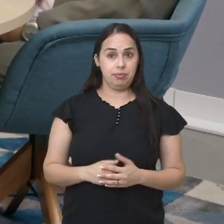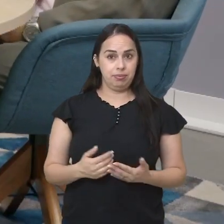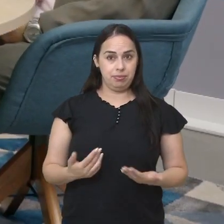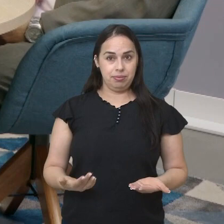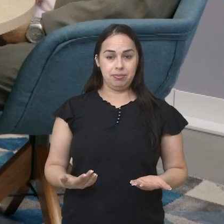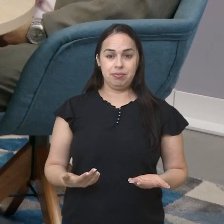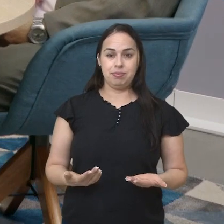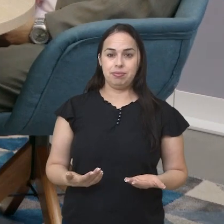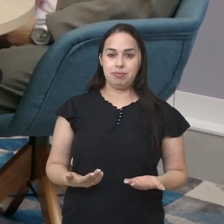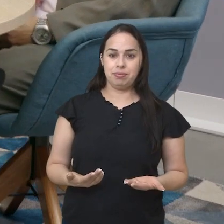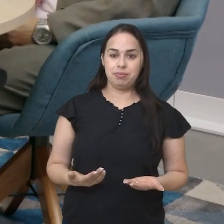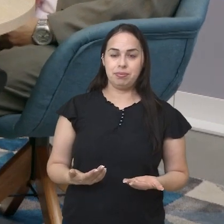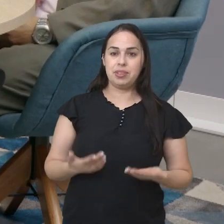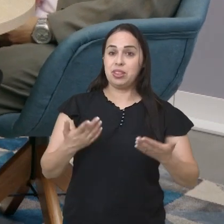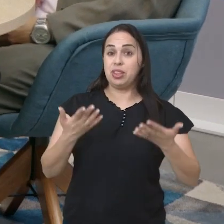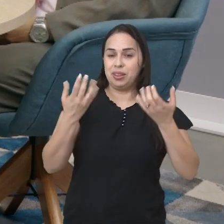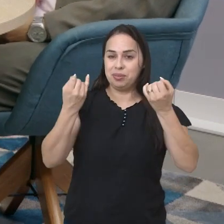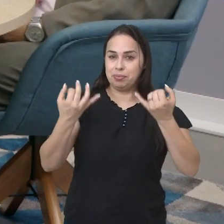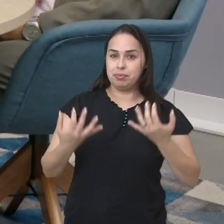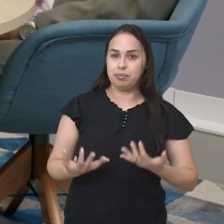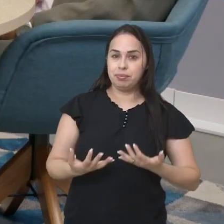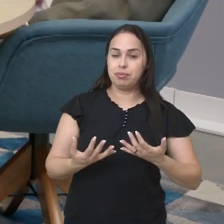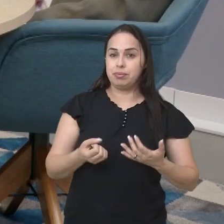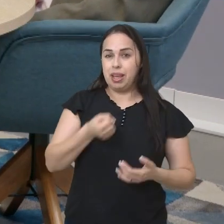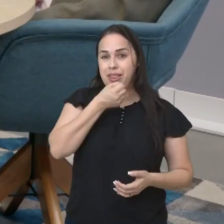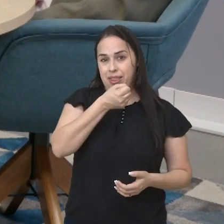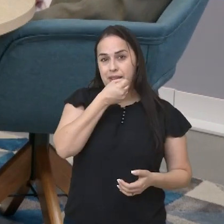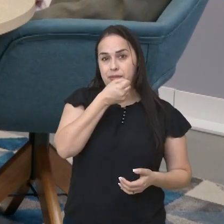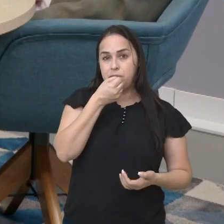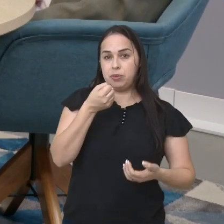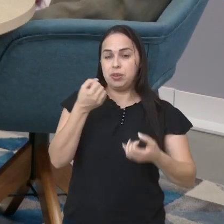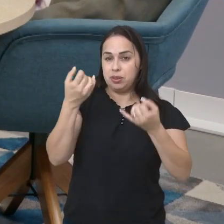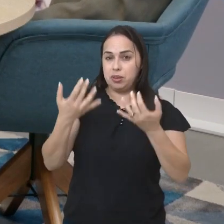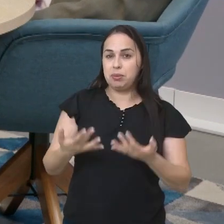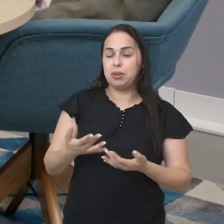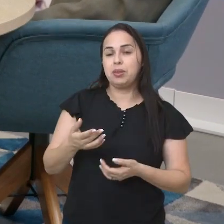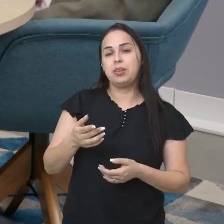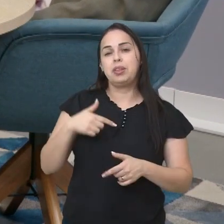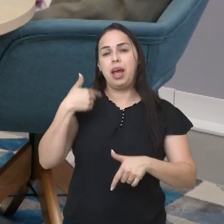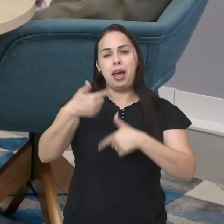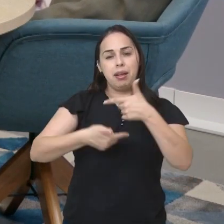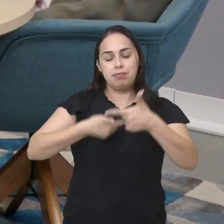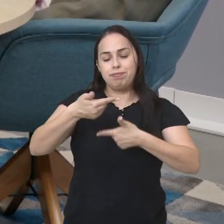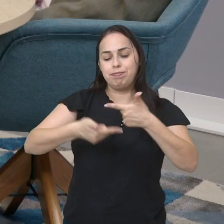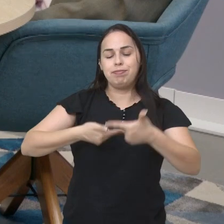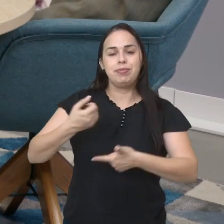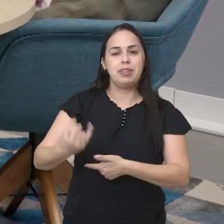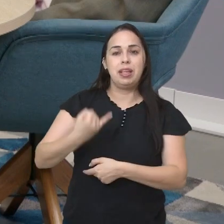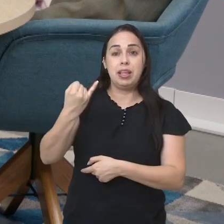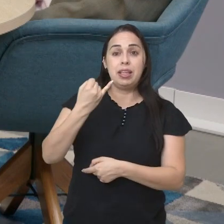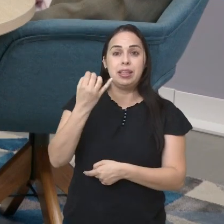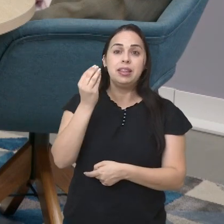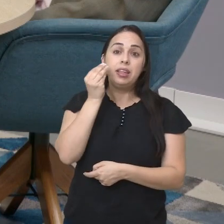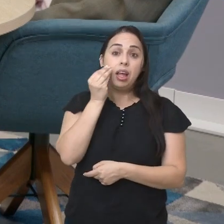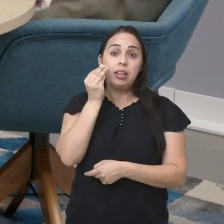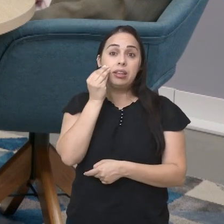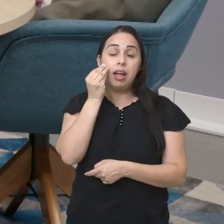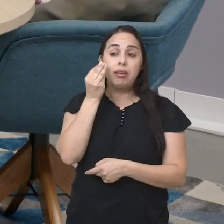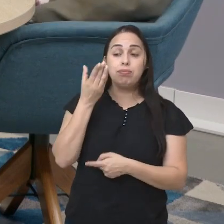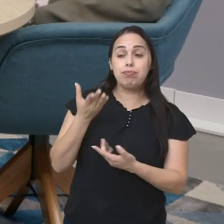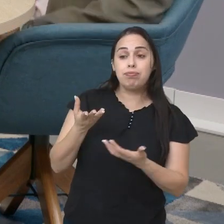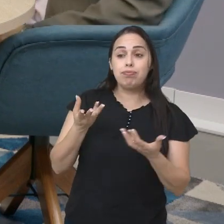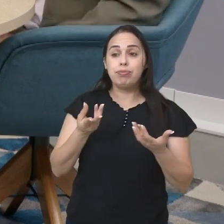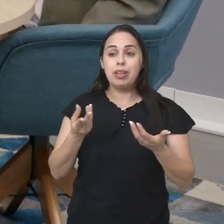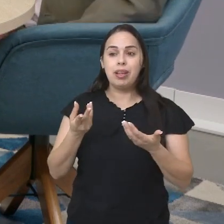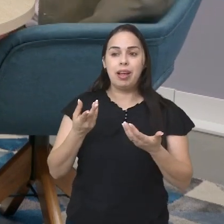Tá aí, como foi falado, né, na reportagem, é muito importante trabalhos como esse para tentar, a realidade social tá